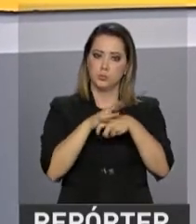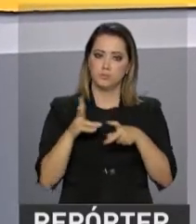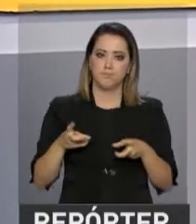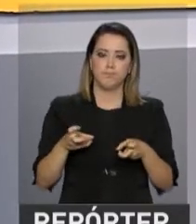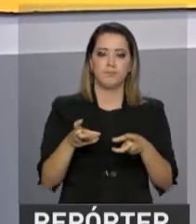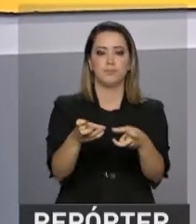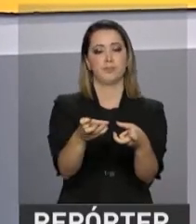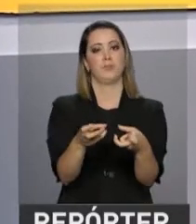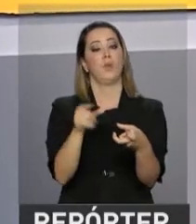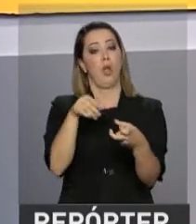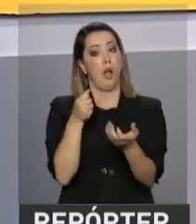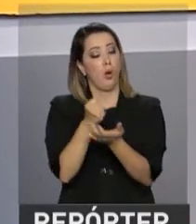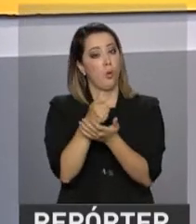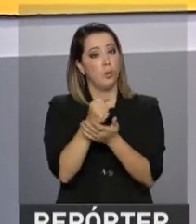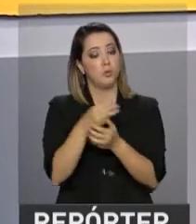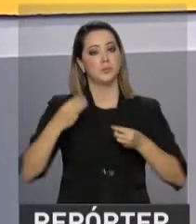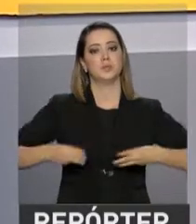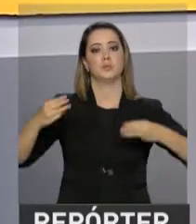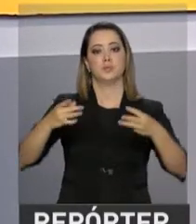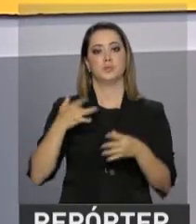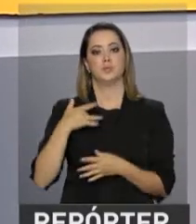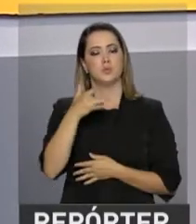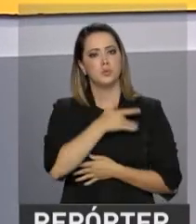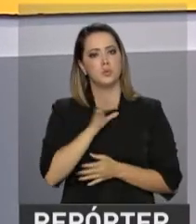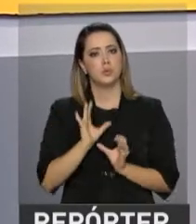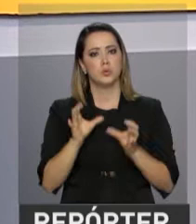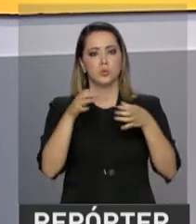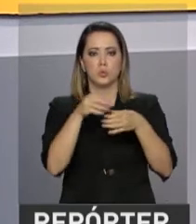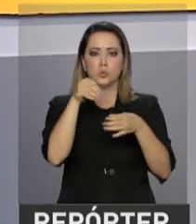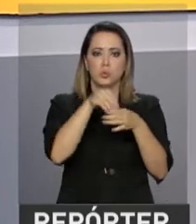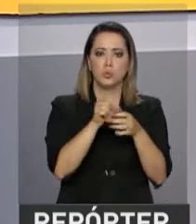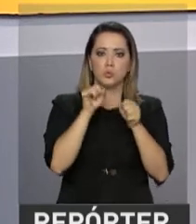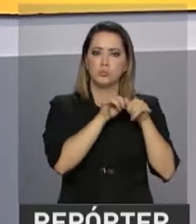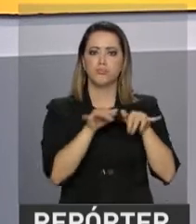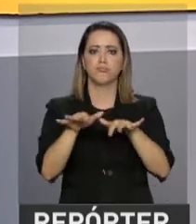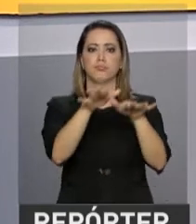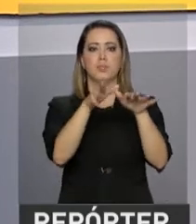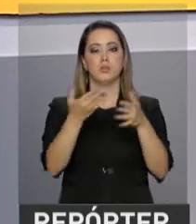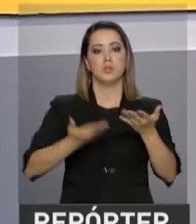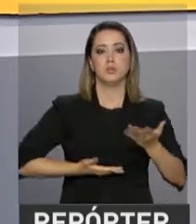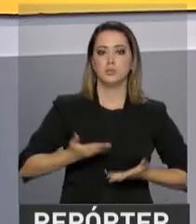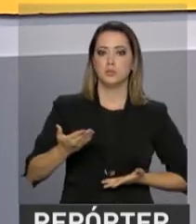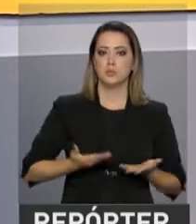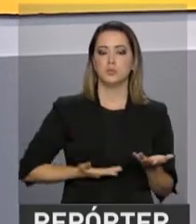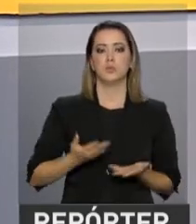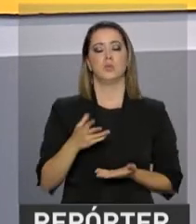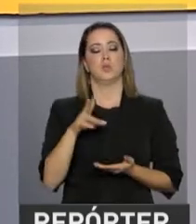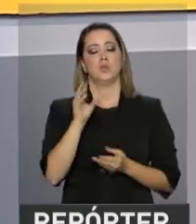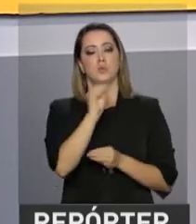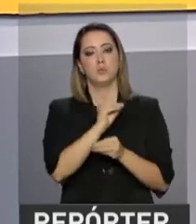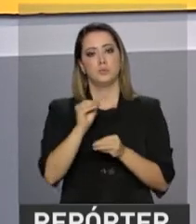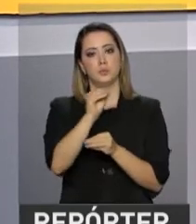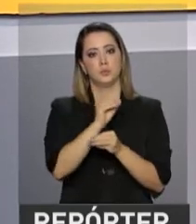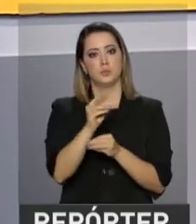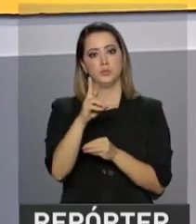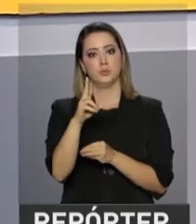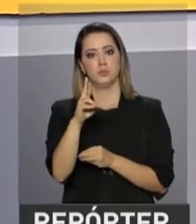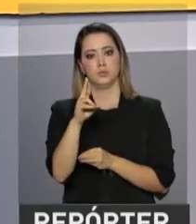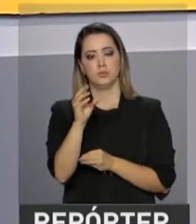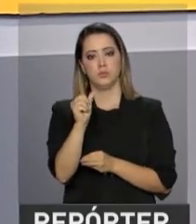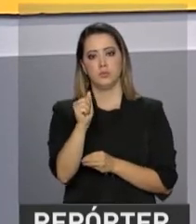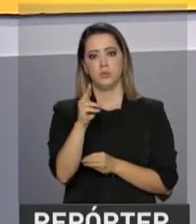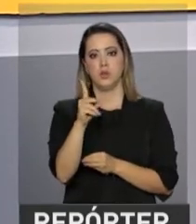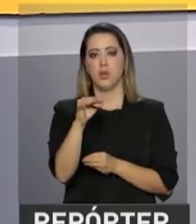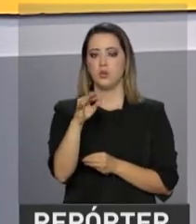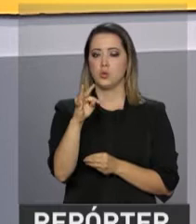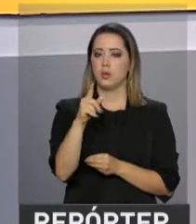foi feita pelo Ministério da Saúde e faz parte de um plano de expansão dos serviços de radioterapia. 100 aparelhos